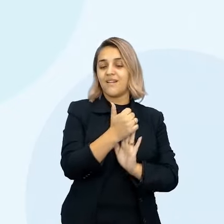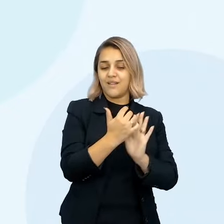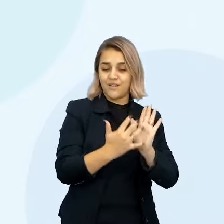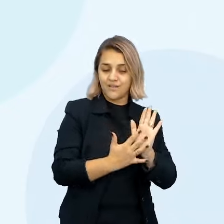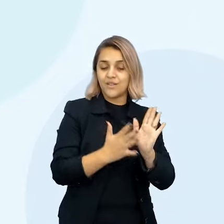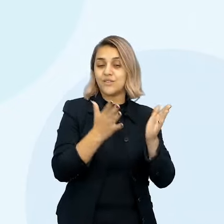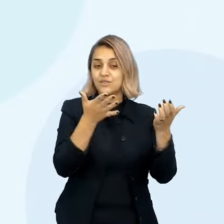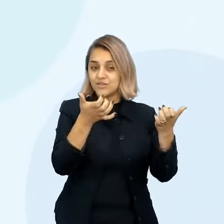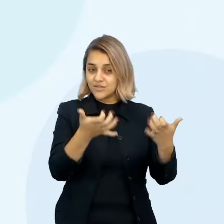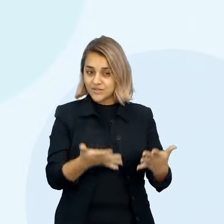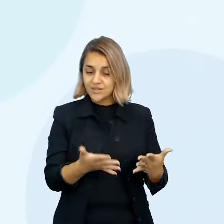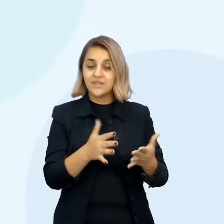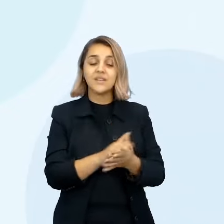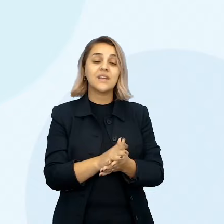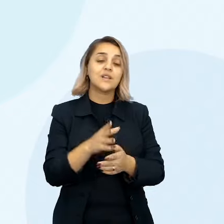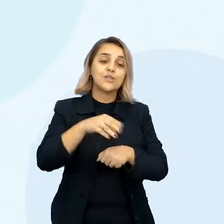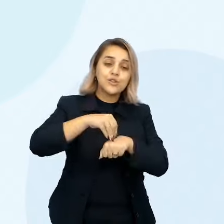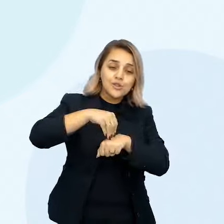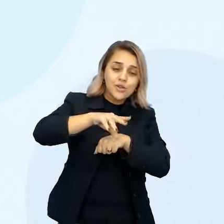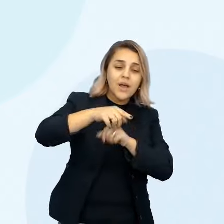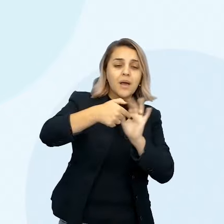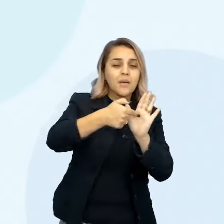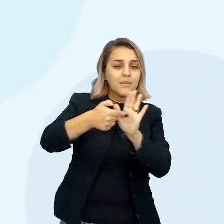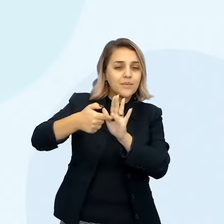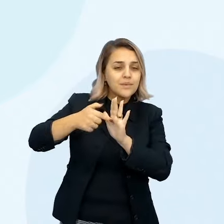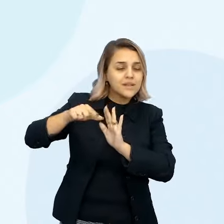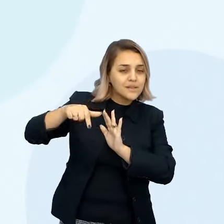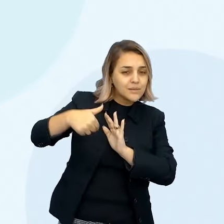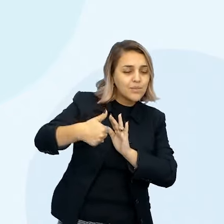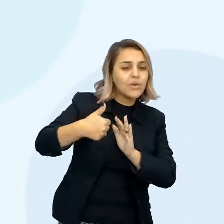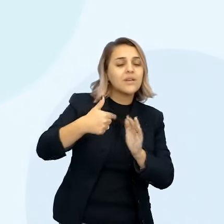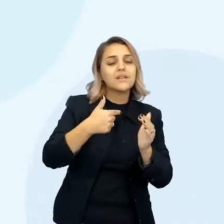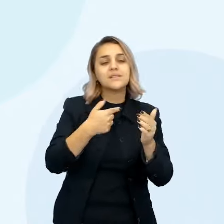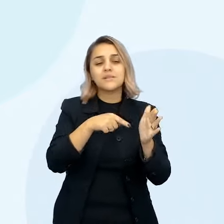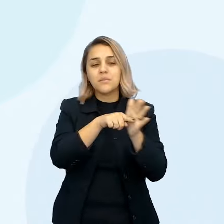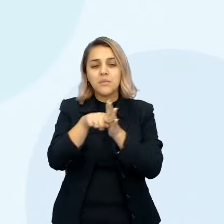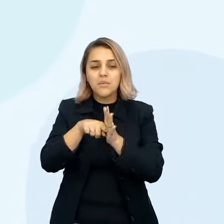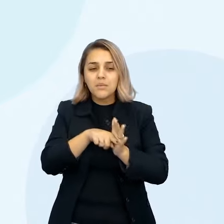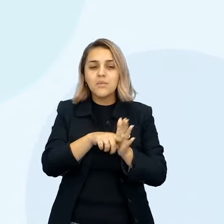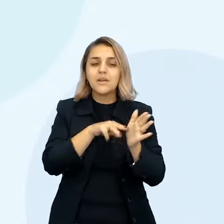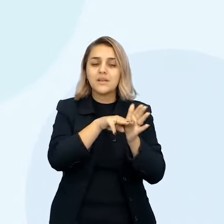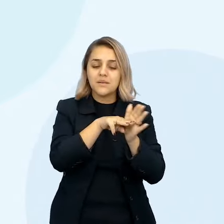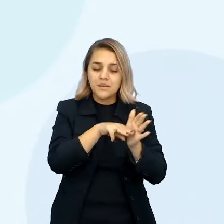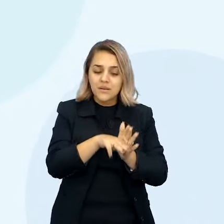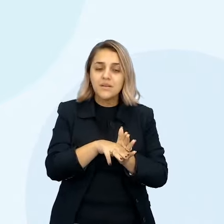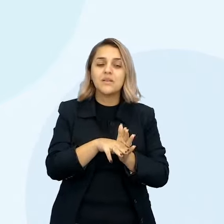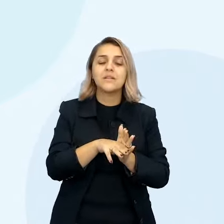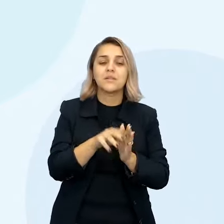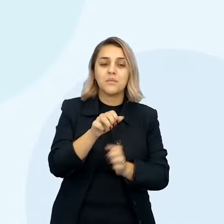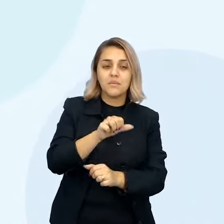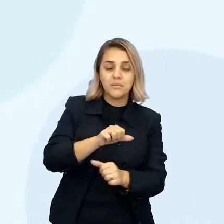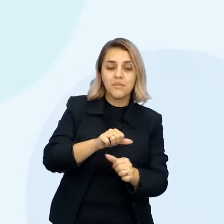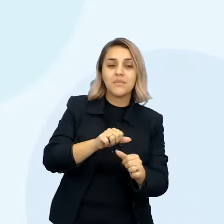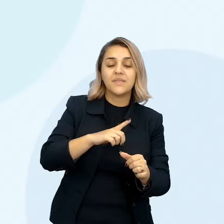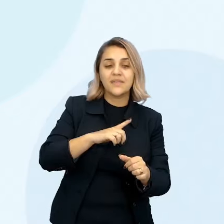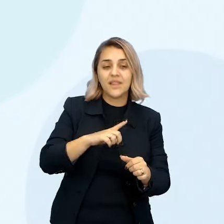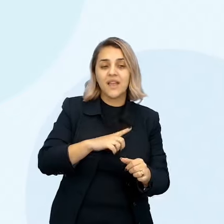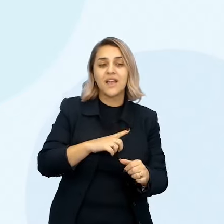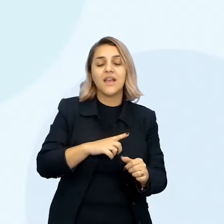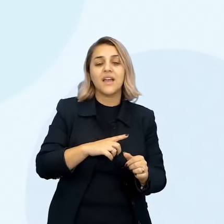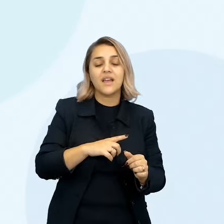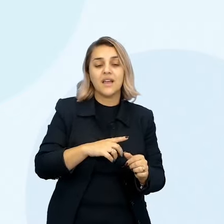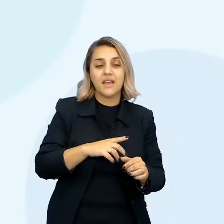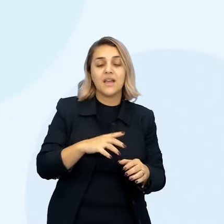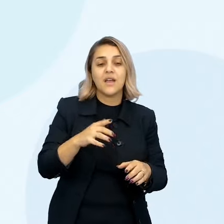a gente também sugere que após a apresentação seja trabalhado a metodologia ativa de rotação por estação, certo? Que